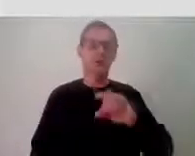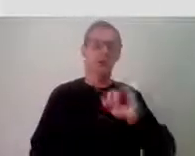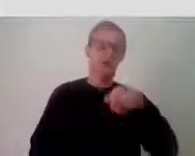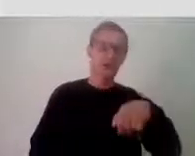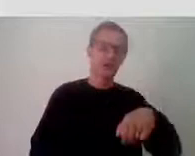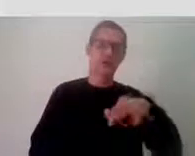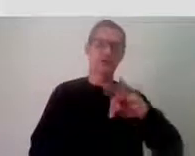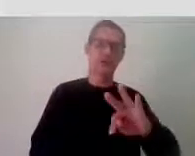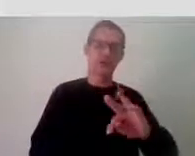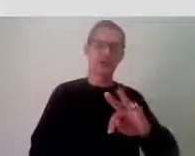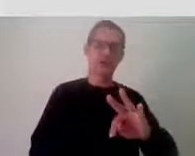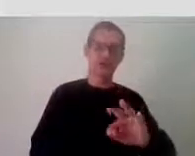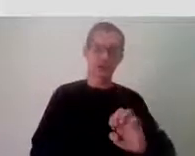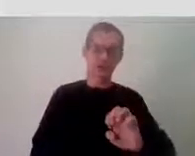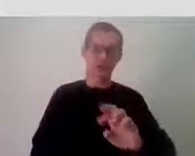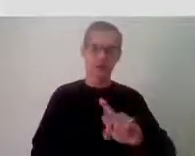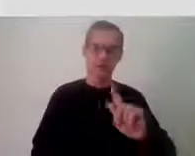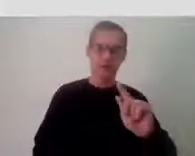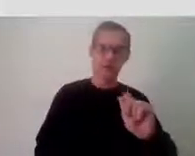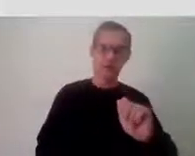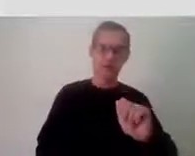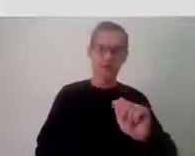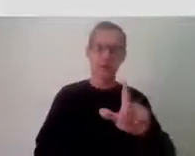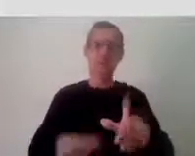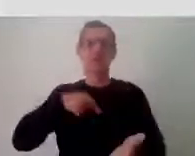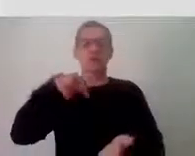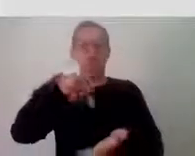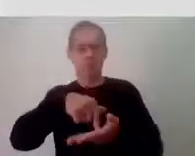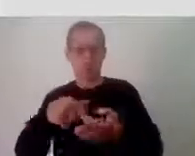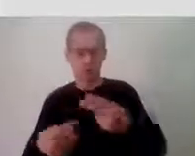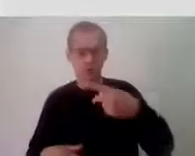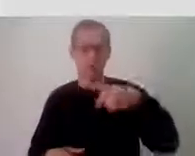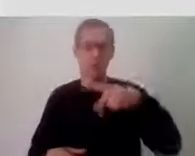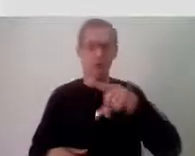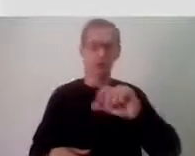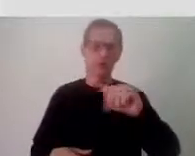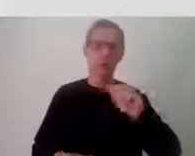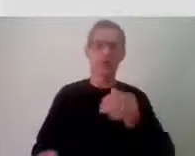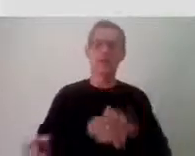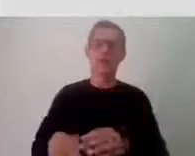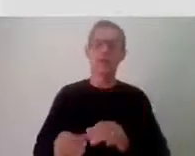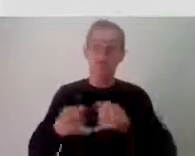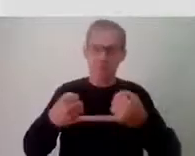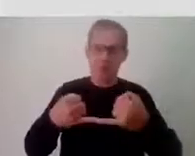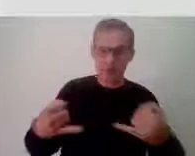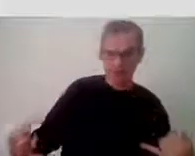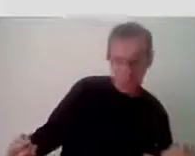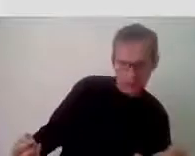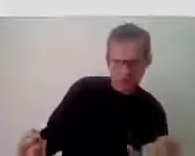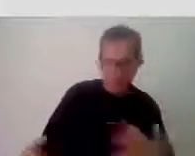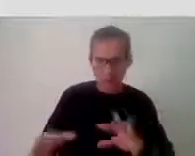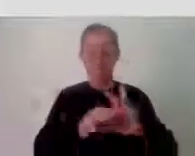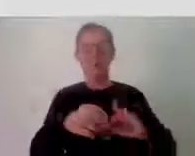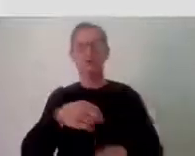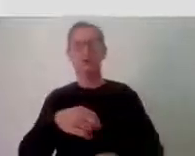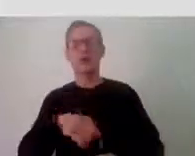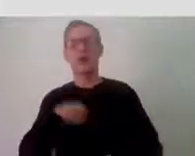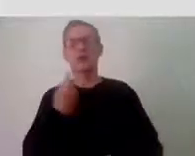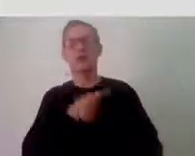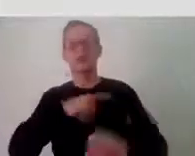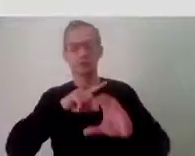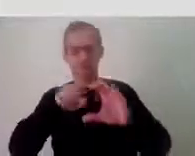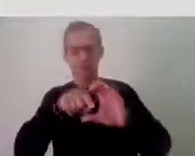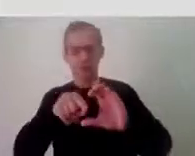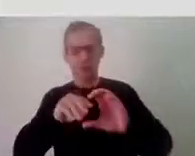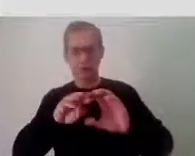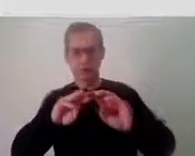tenho um ponto, uma placa fina equilibrada por um ponto. Centro de massa. Nós vamos ver que o centro de massa, né, ele pode